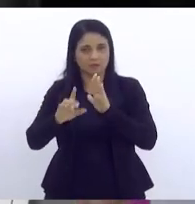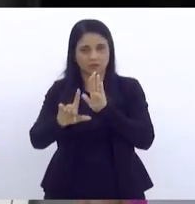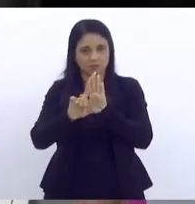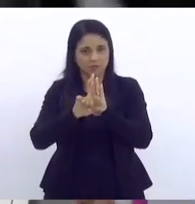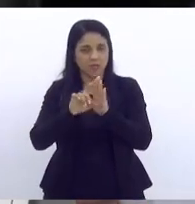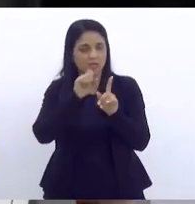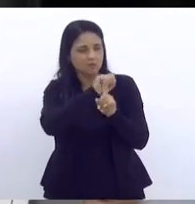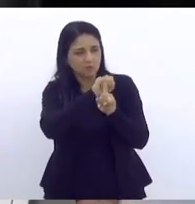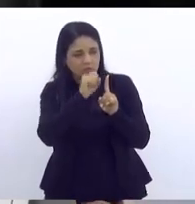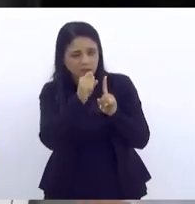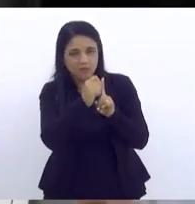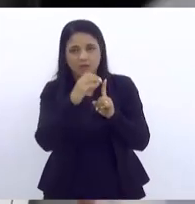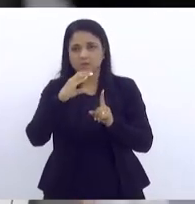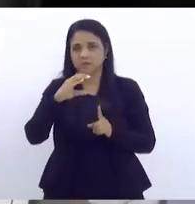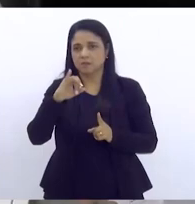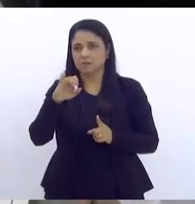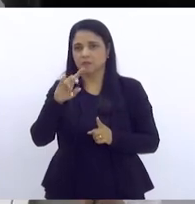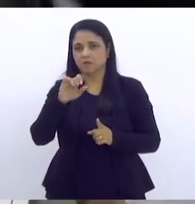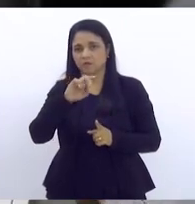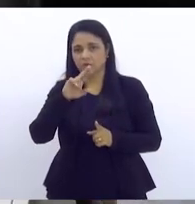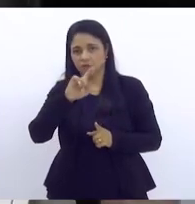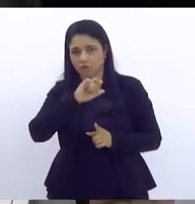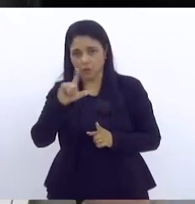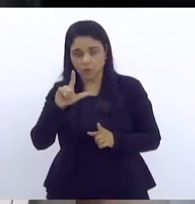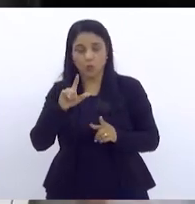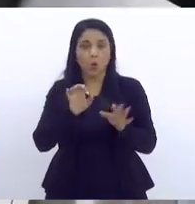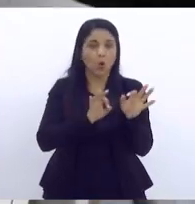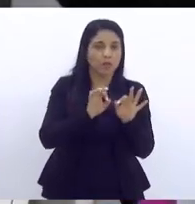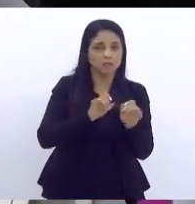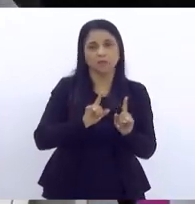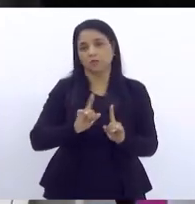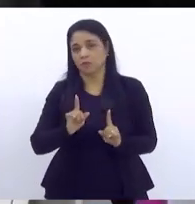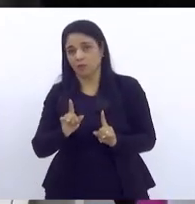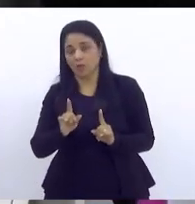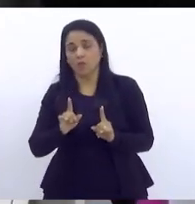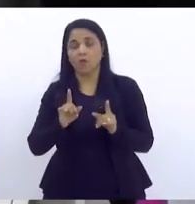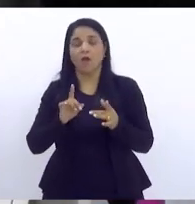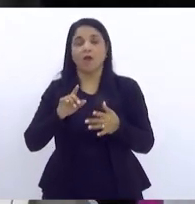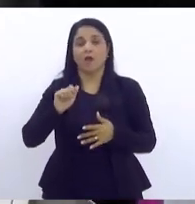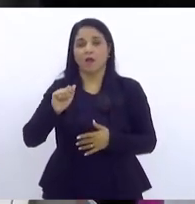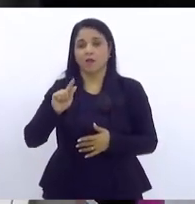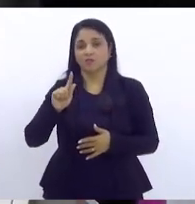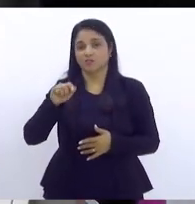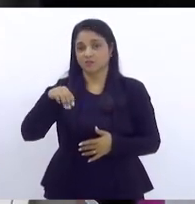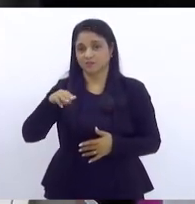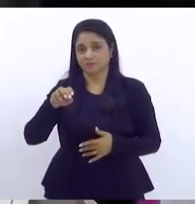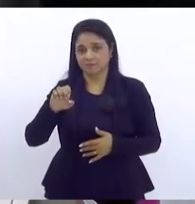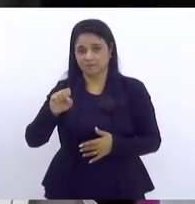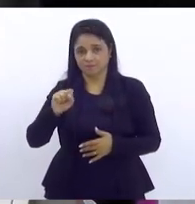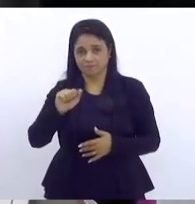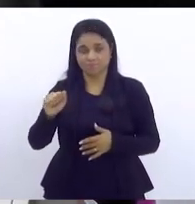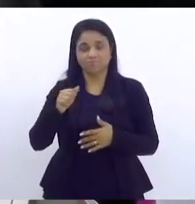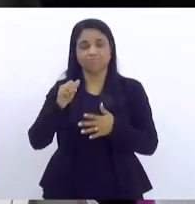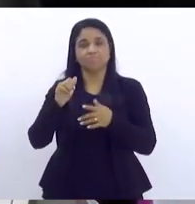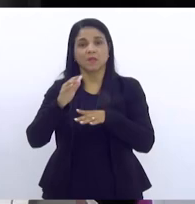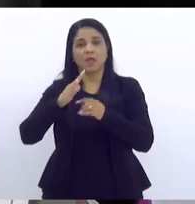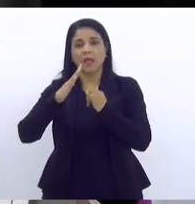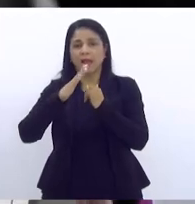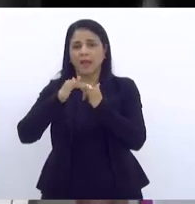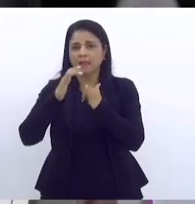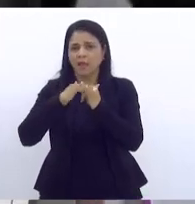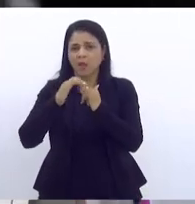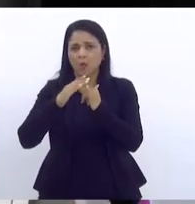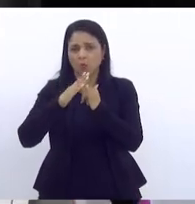sociedade civil organizado ou não quer dizer a agência tá à disposição né através dos seus dos seus canais de contato